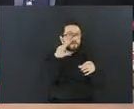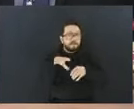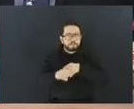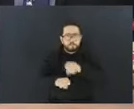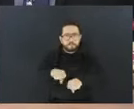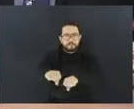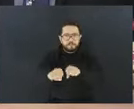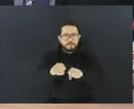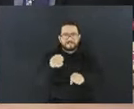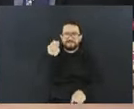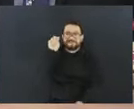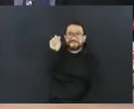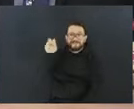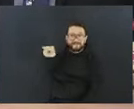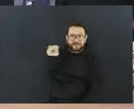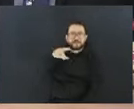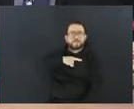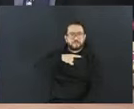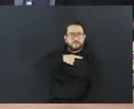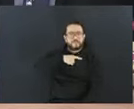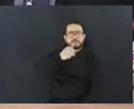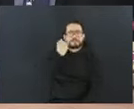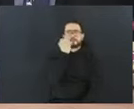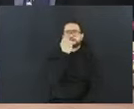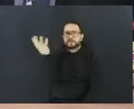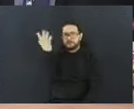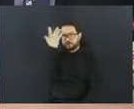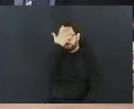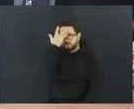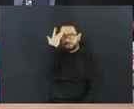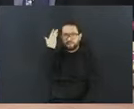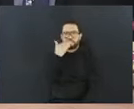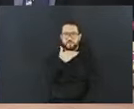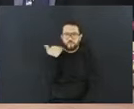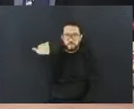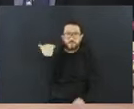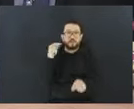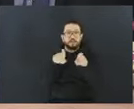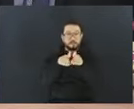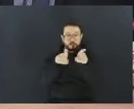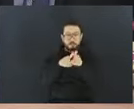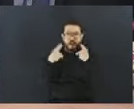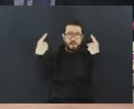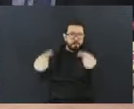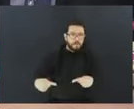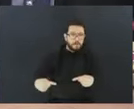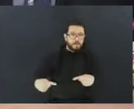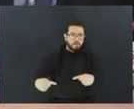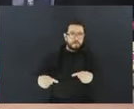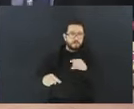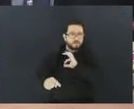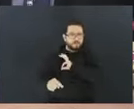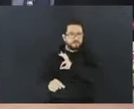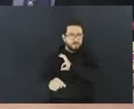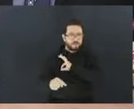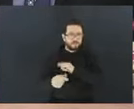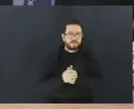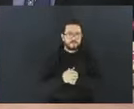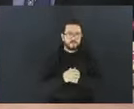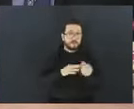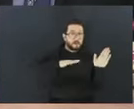grande número de homicídios e, possivelmente, um número elevado também de confrontos com a Polícia Militar do Estado do Paraná. Litoral do Estado, como